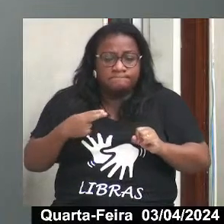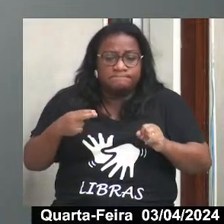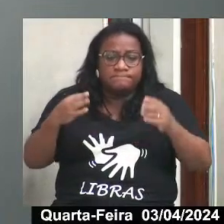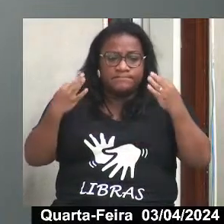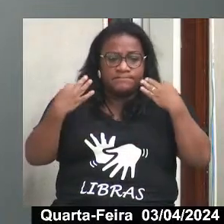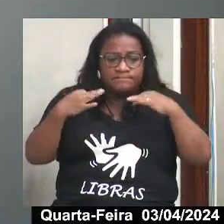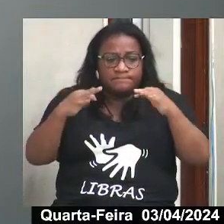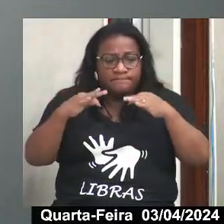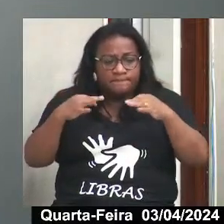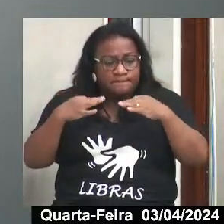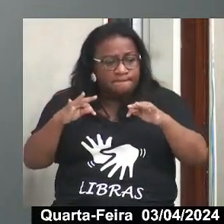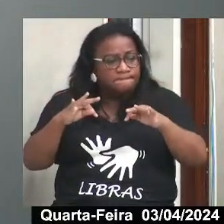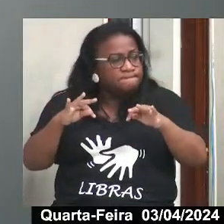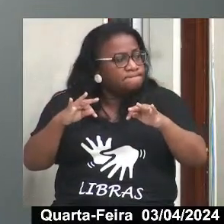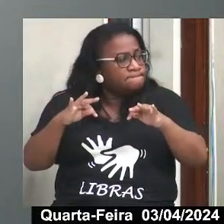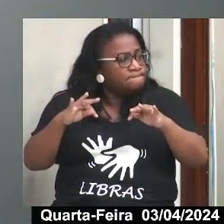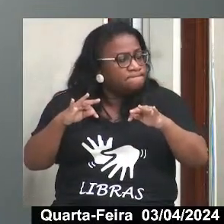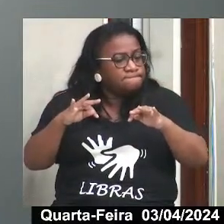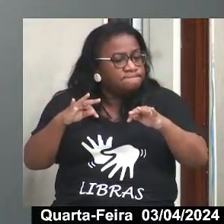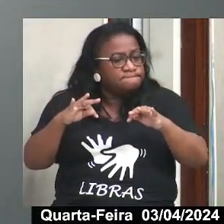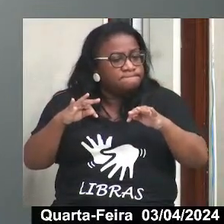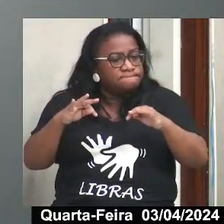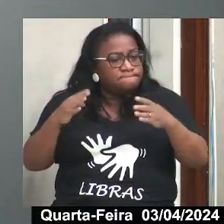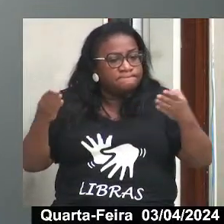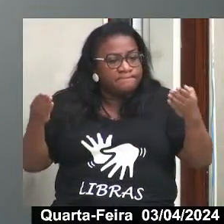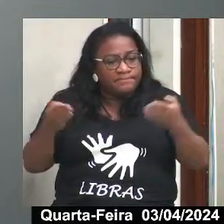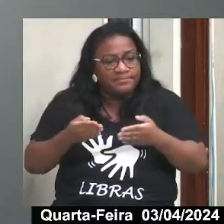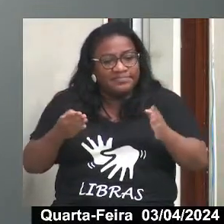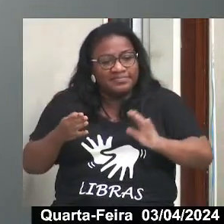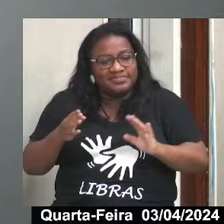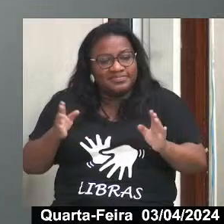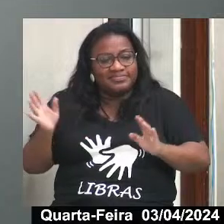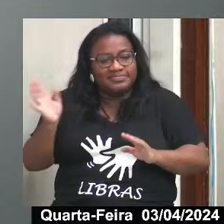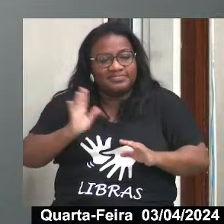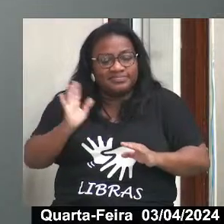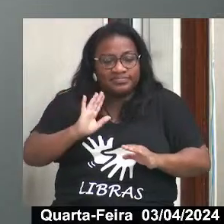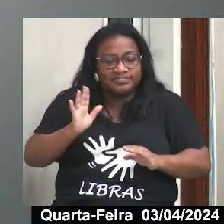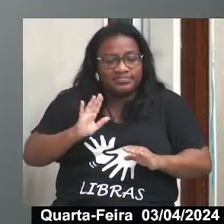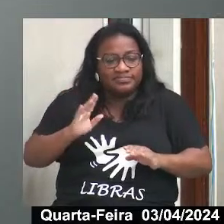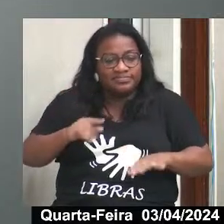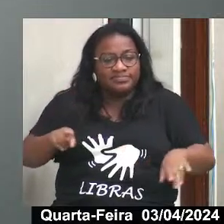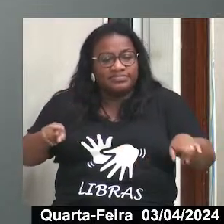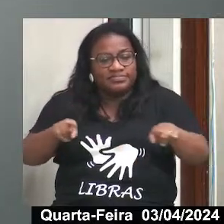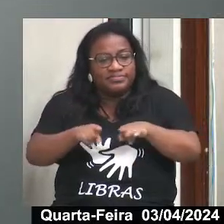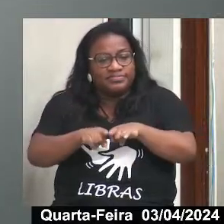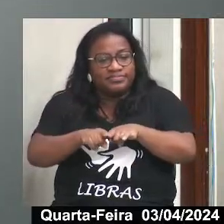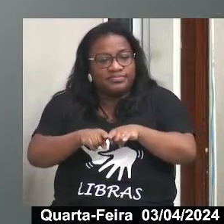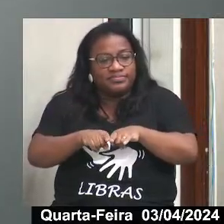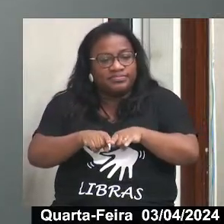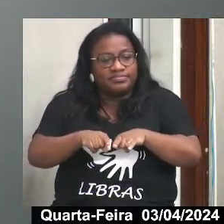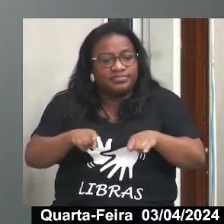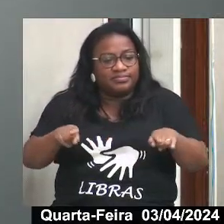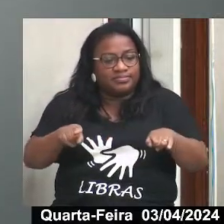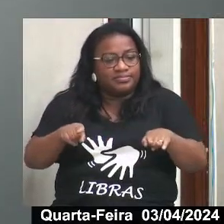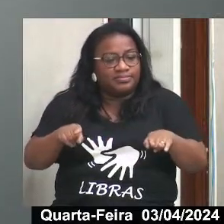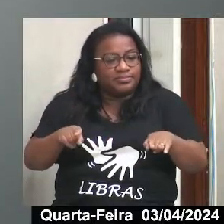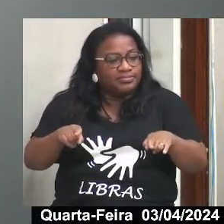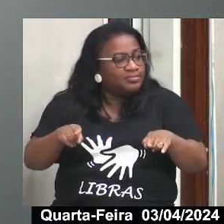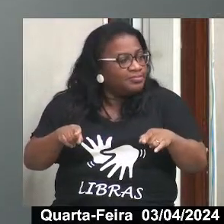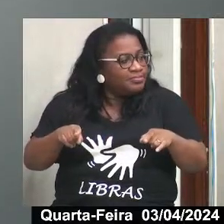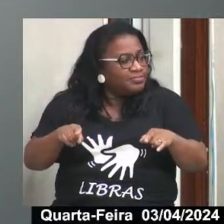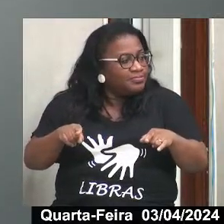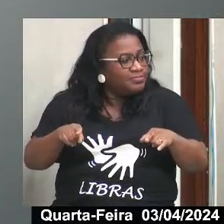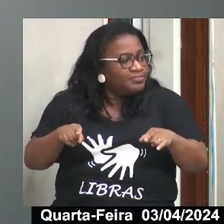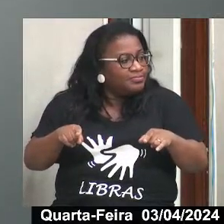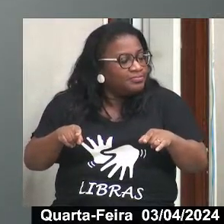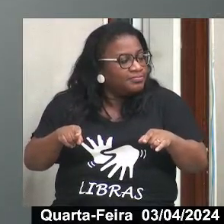de Tecnologia do Estado de São Paulo, totalmente gratuita, vai nos favorecer os nossos filhos, se não